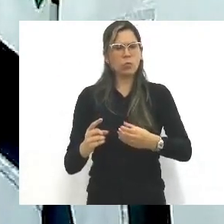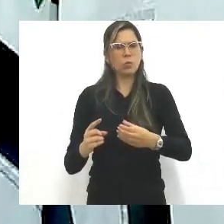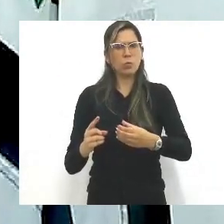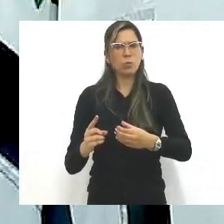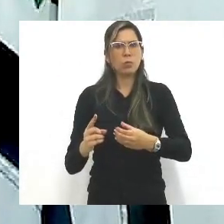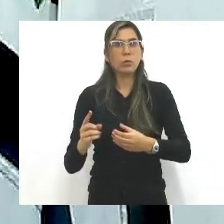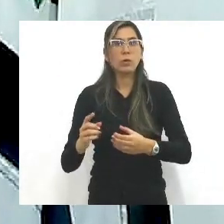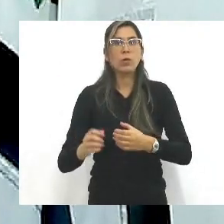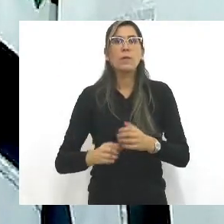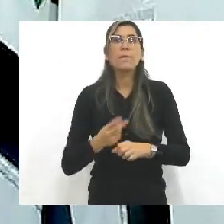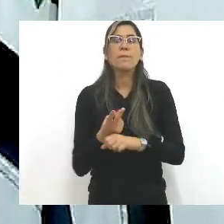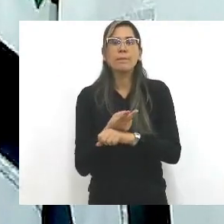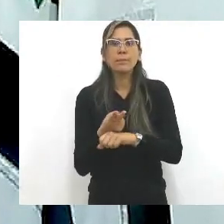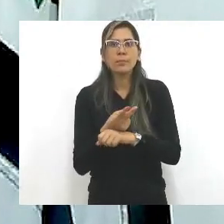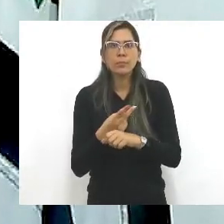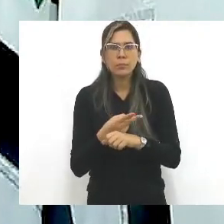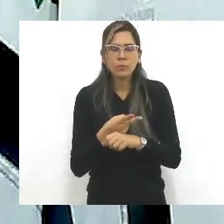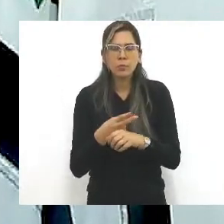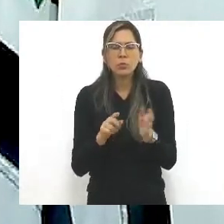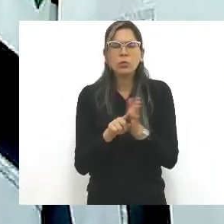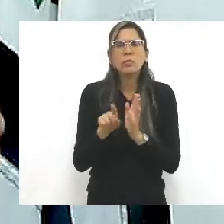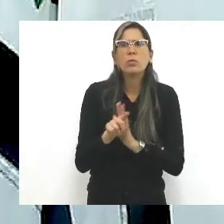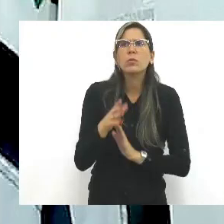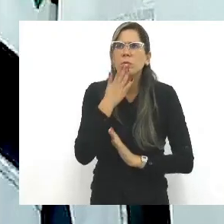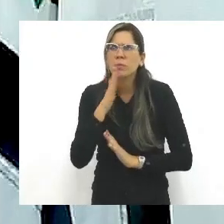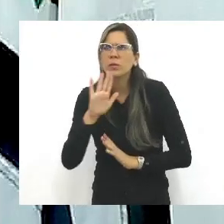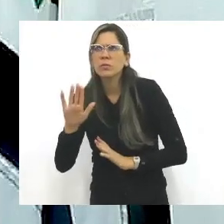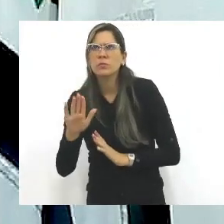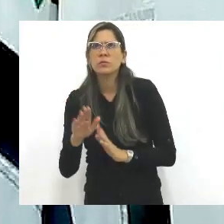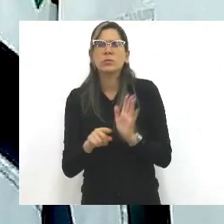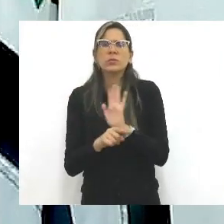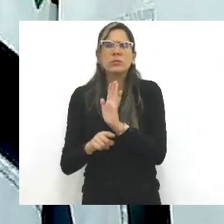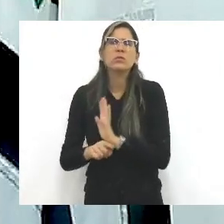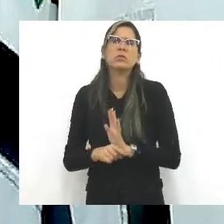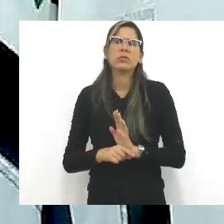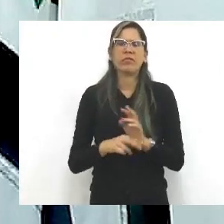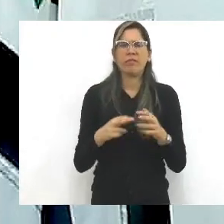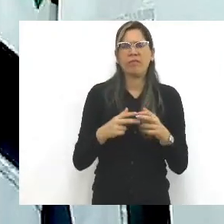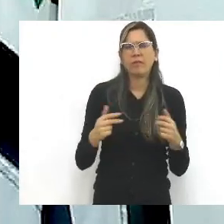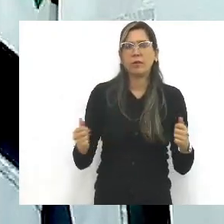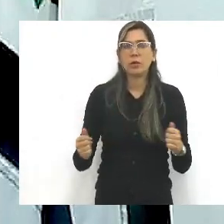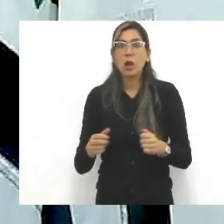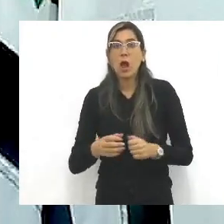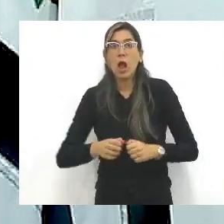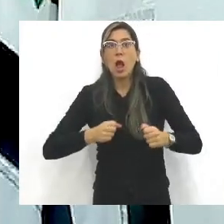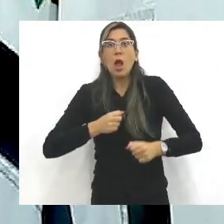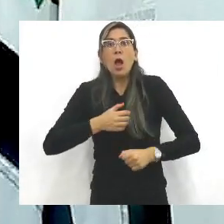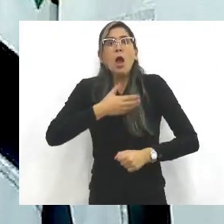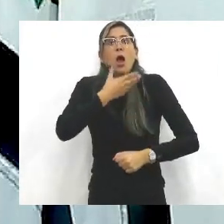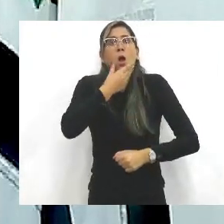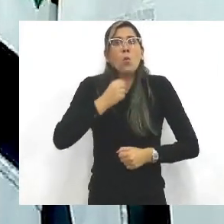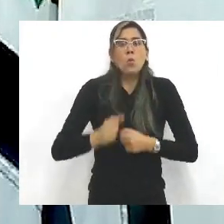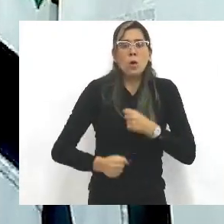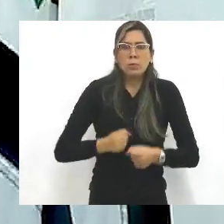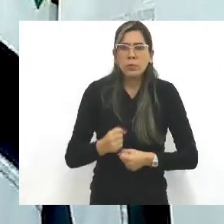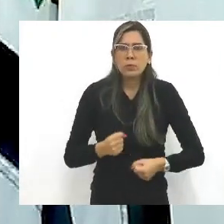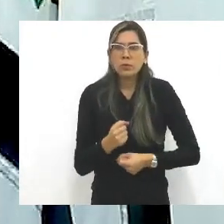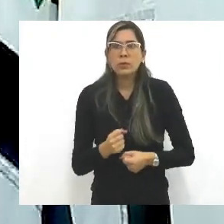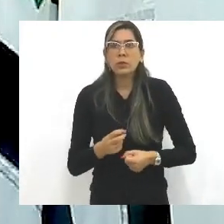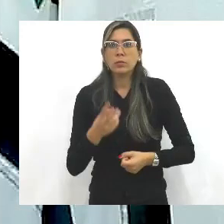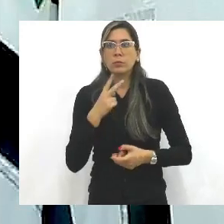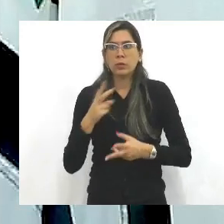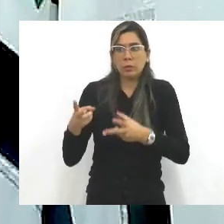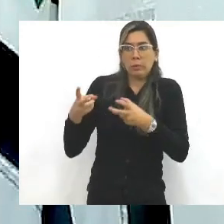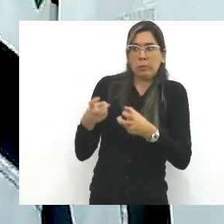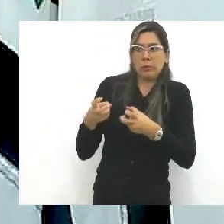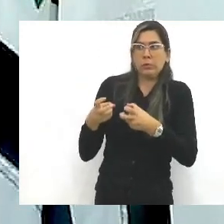de bombeiros para pedir ajuda. Inúmeras situações. E esse homem veio segurando o braço. A impressão que eu tive é que ele